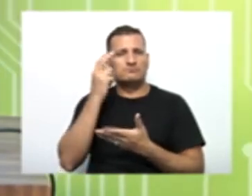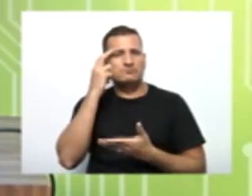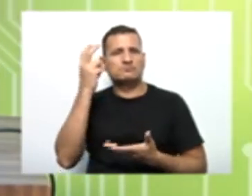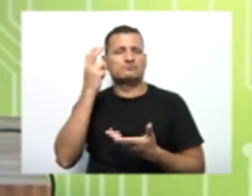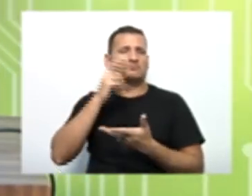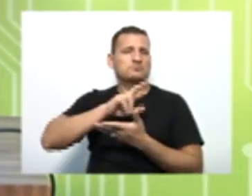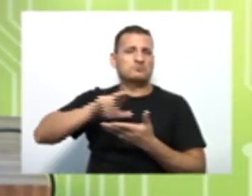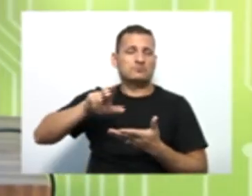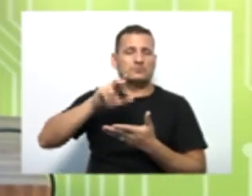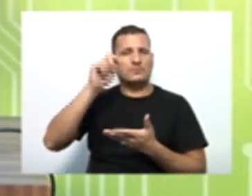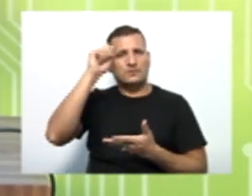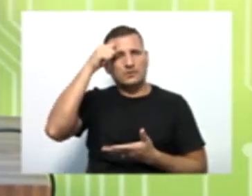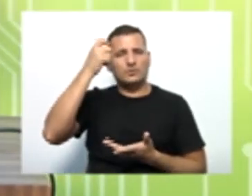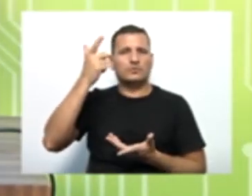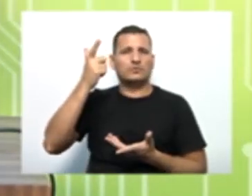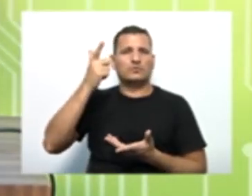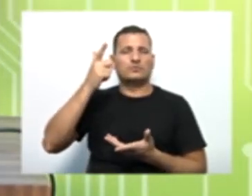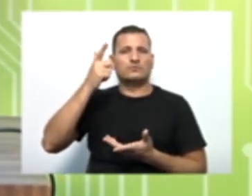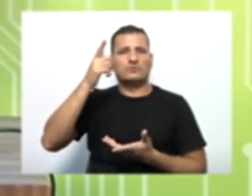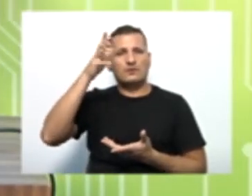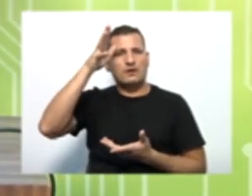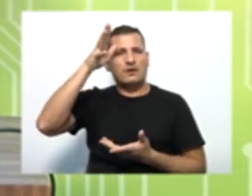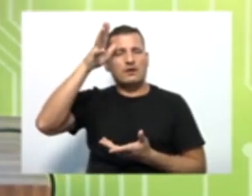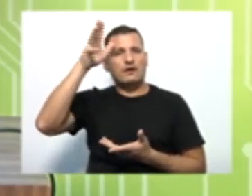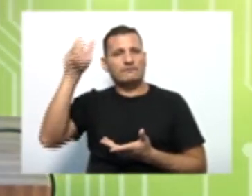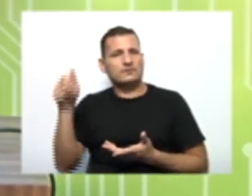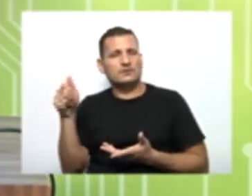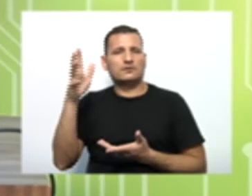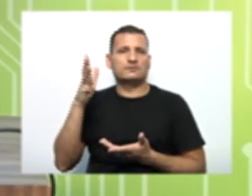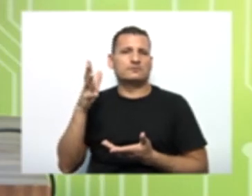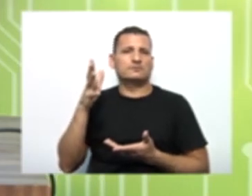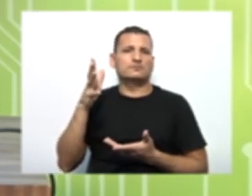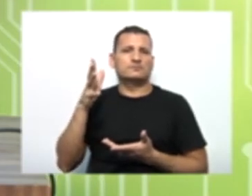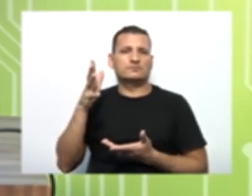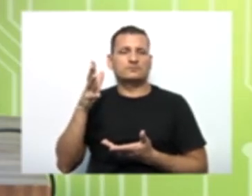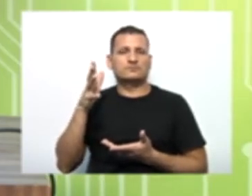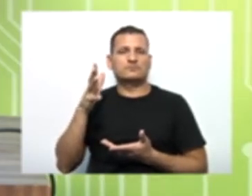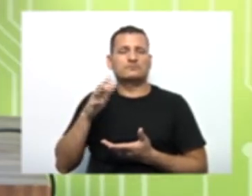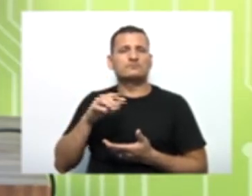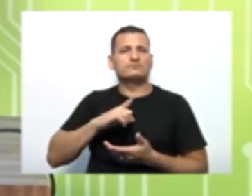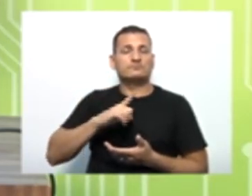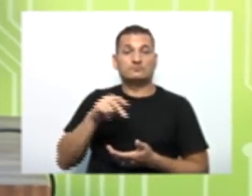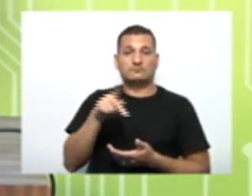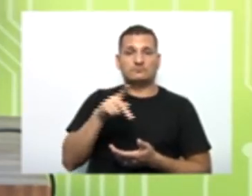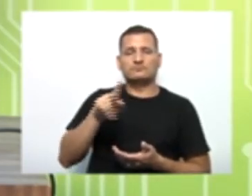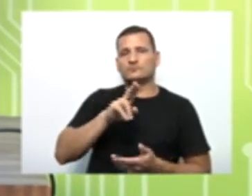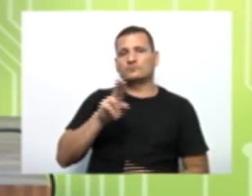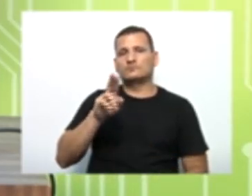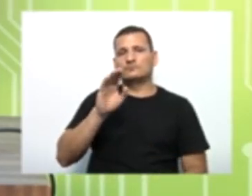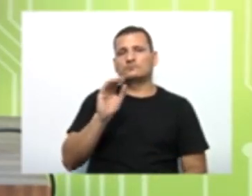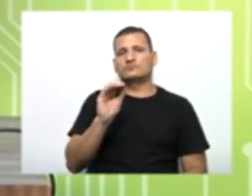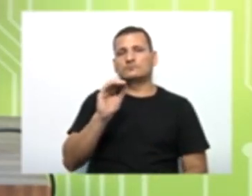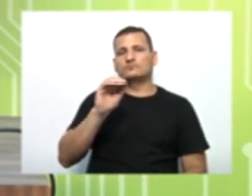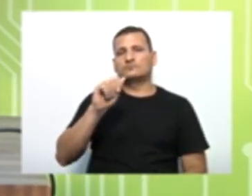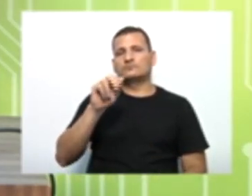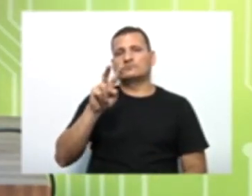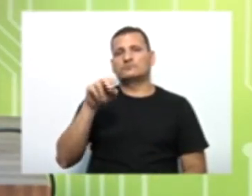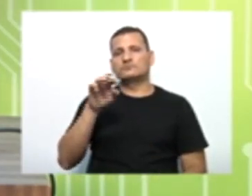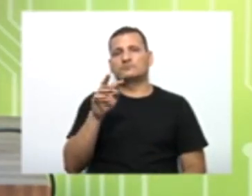temos que avançar muito para que os negros, os indígenas, os quilombolas, os ciganos, os ribeirinhos